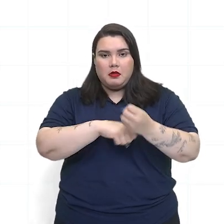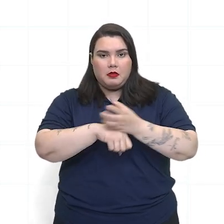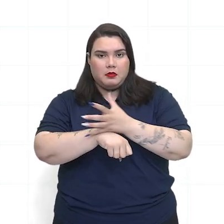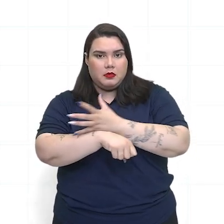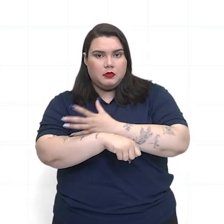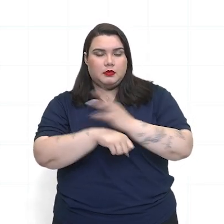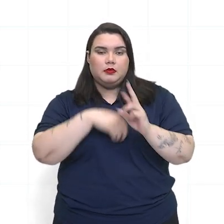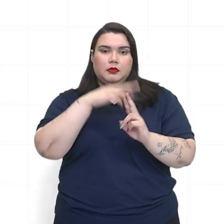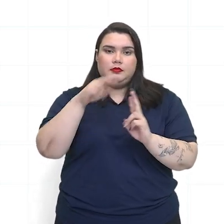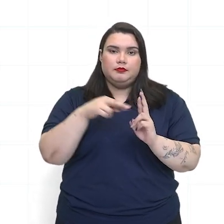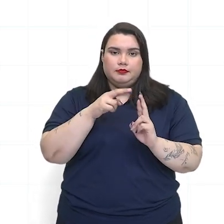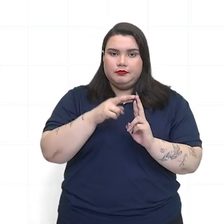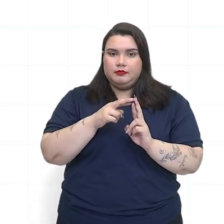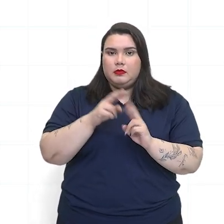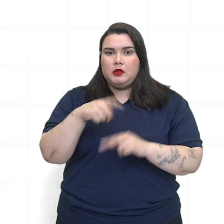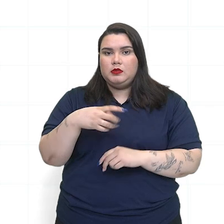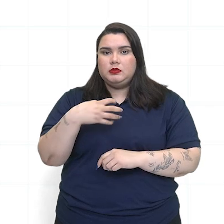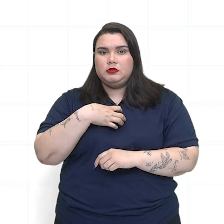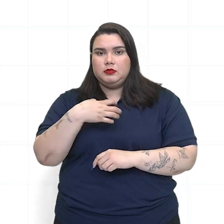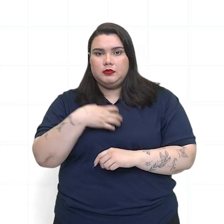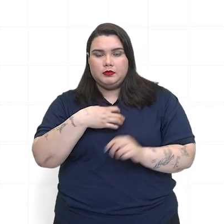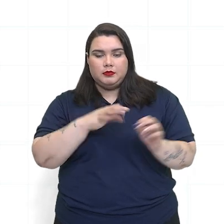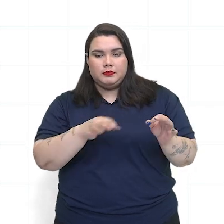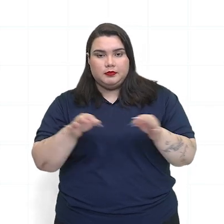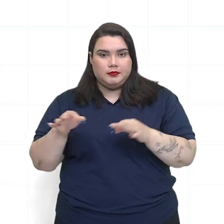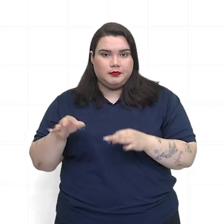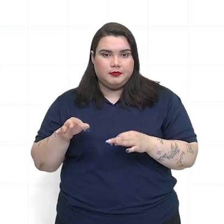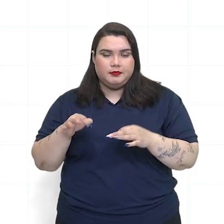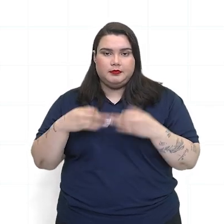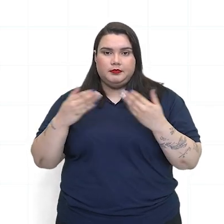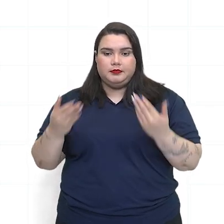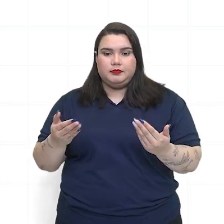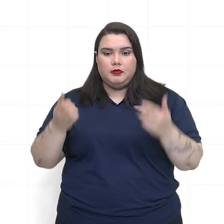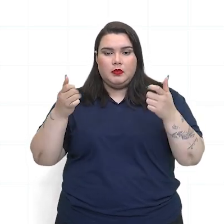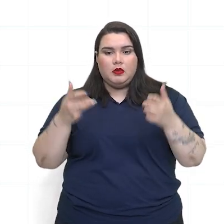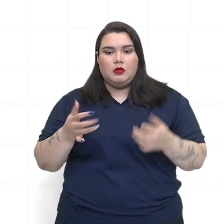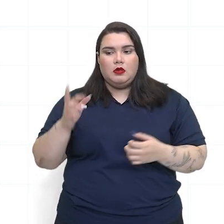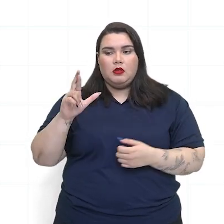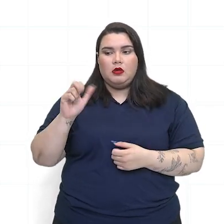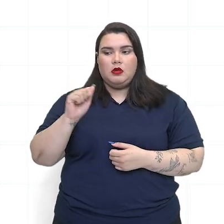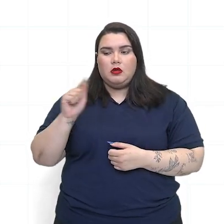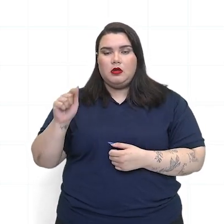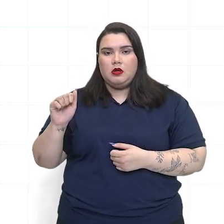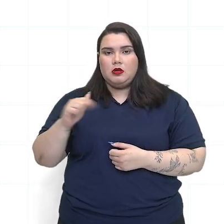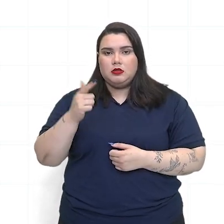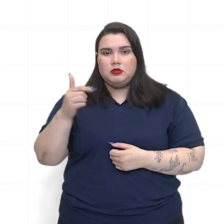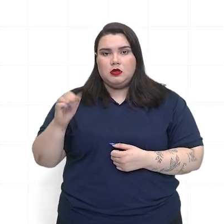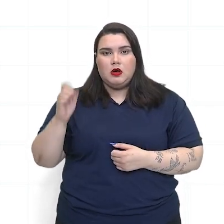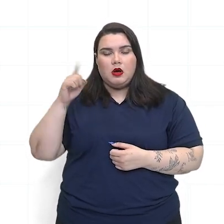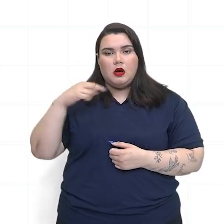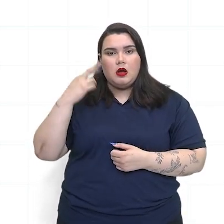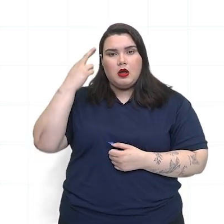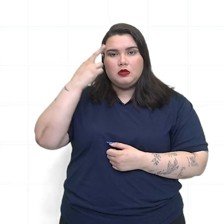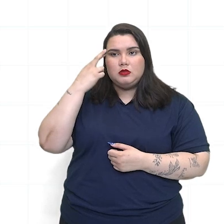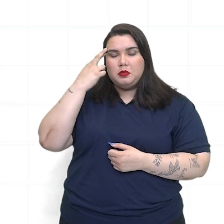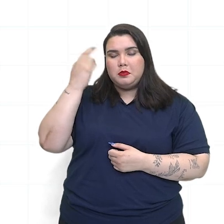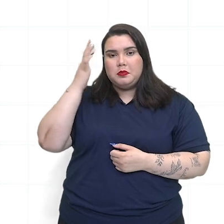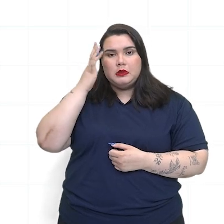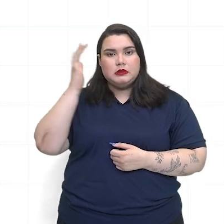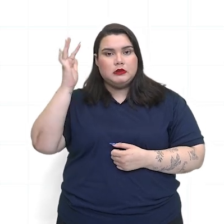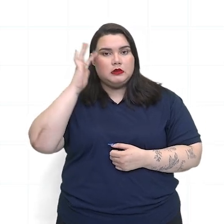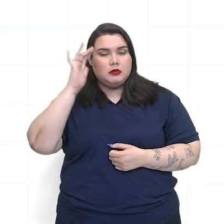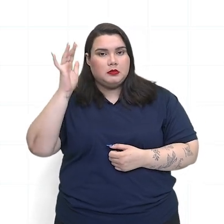uma referência ao quê? Aos sentimentos, aos nossos sentimentos. E quando se fala em razão, a gente está falando de raciocínio, de